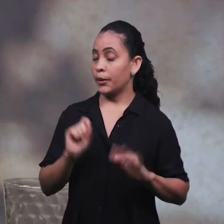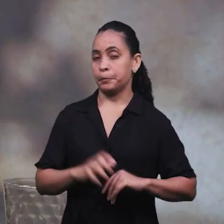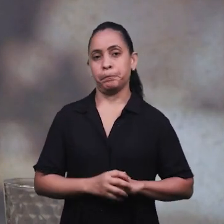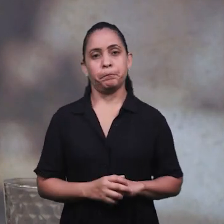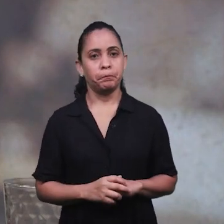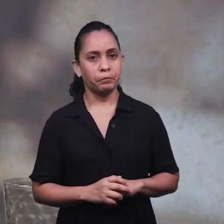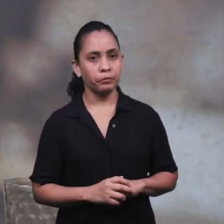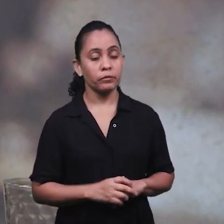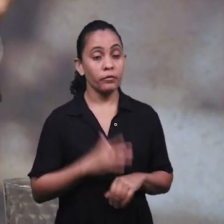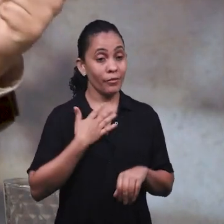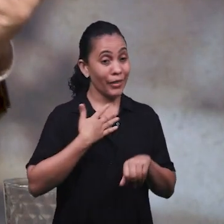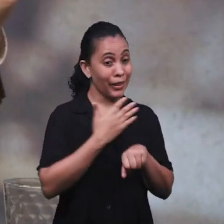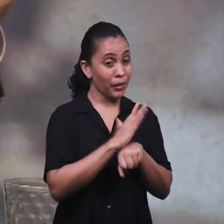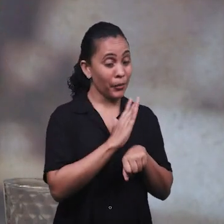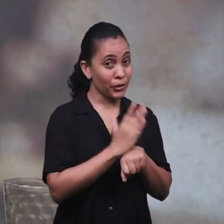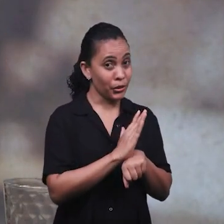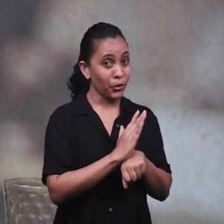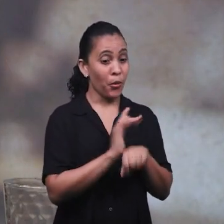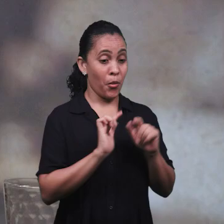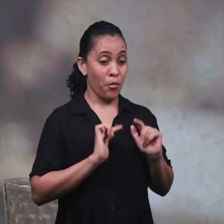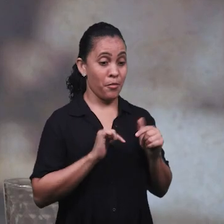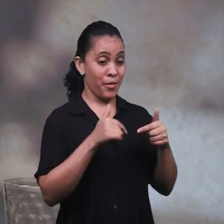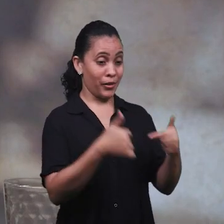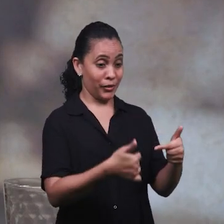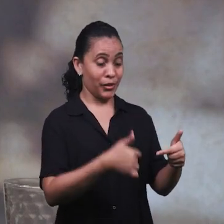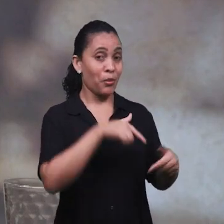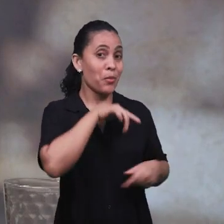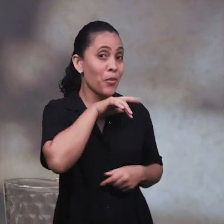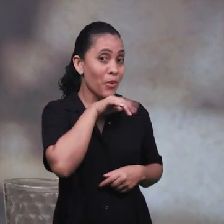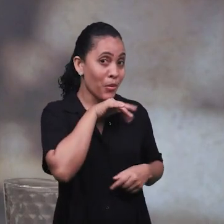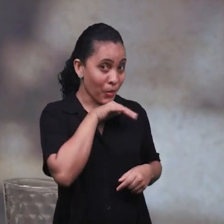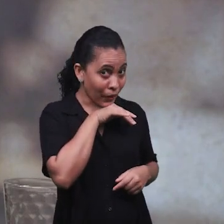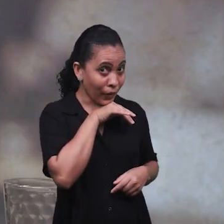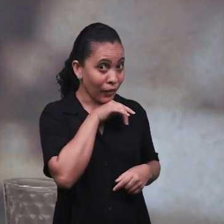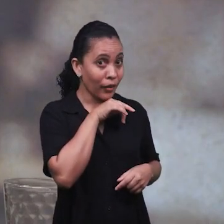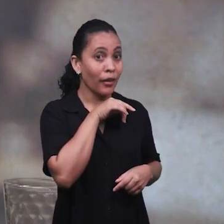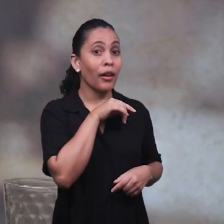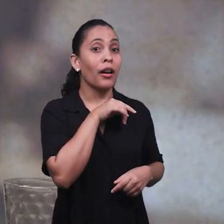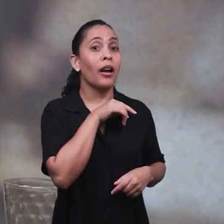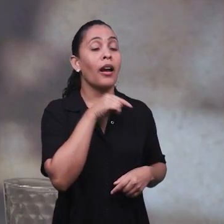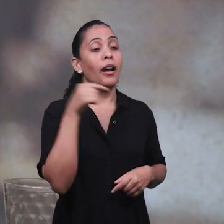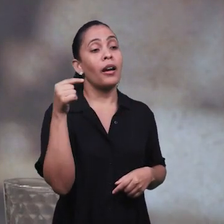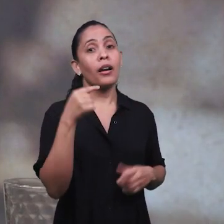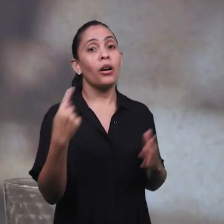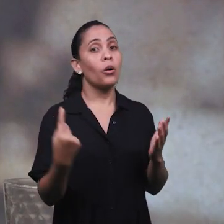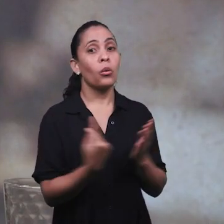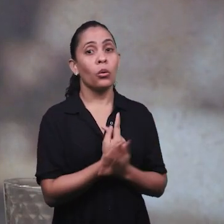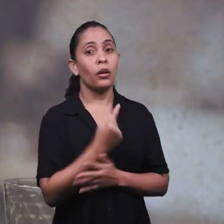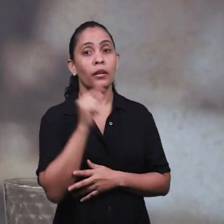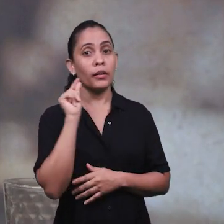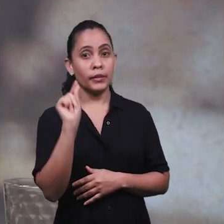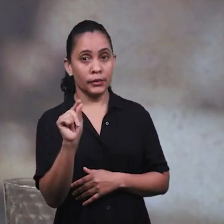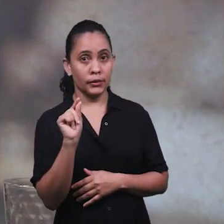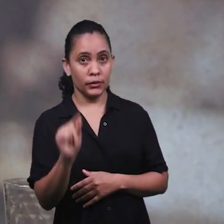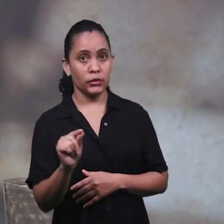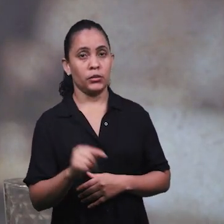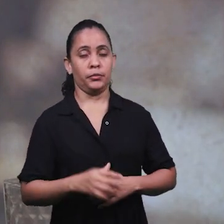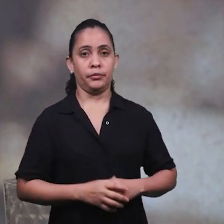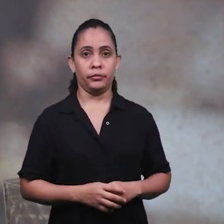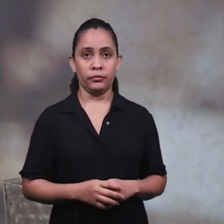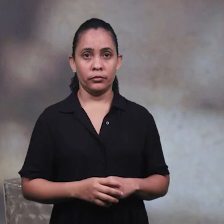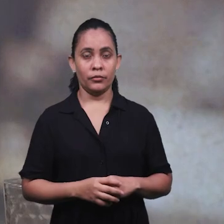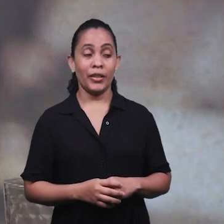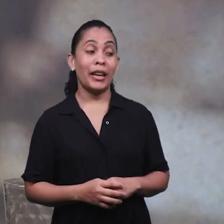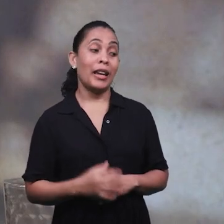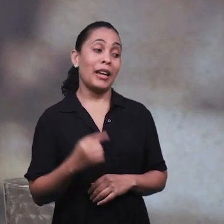locatário ele pratica uma infração, quem vai ser multado é a unidade privativa. Caso proprietário, né? O proprietário